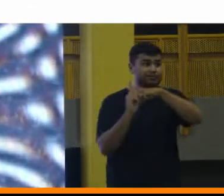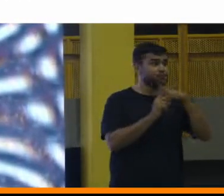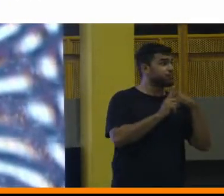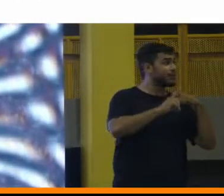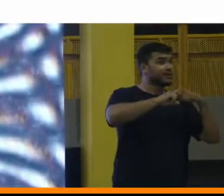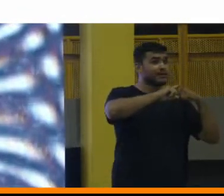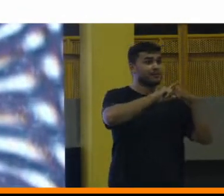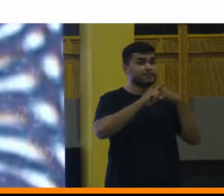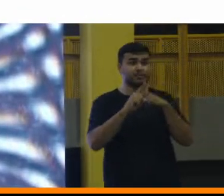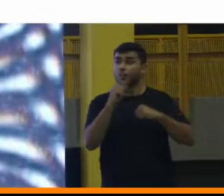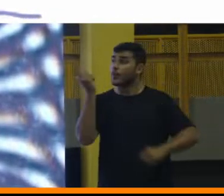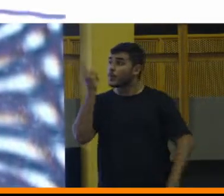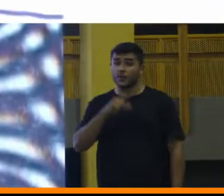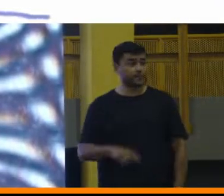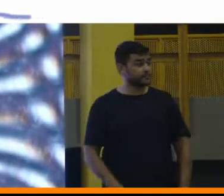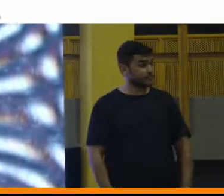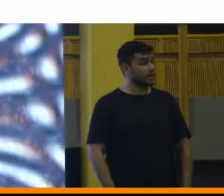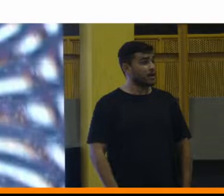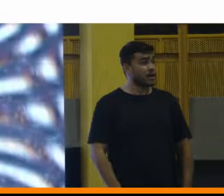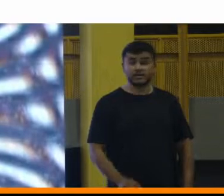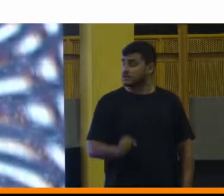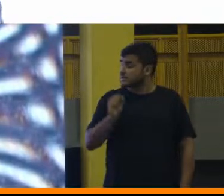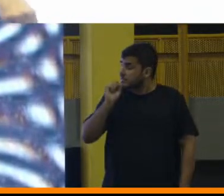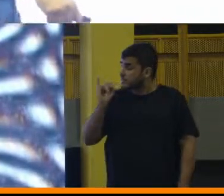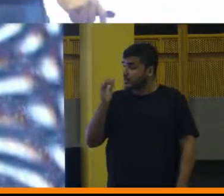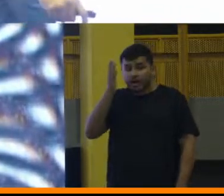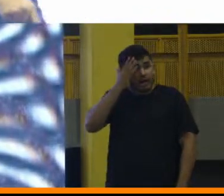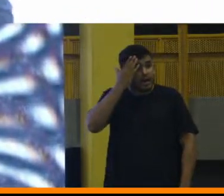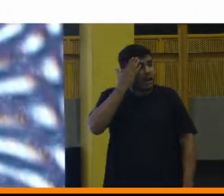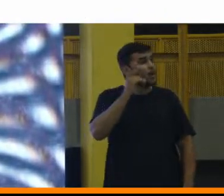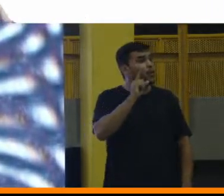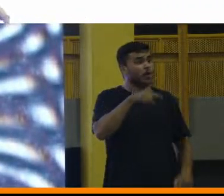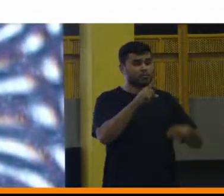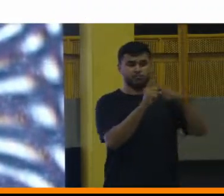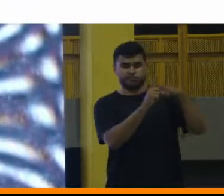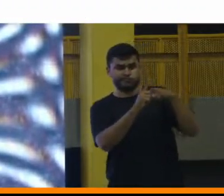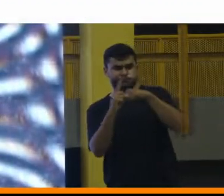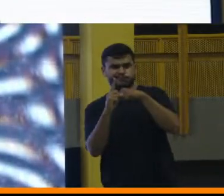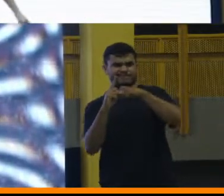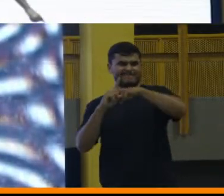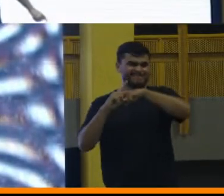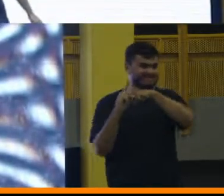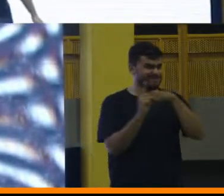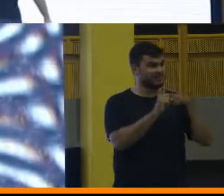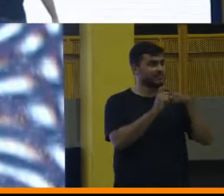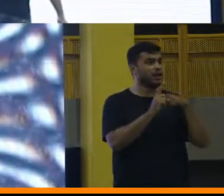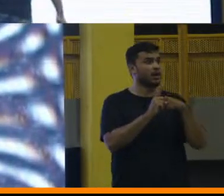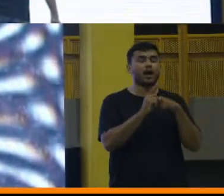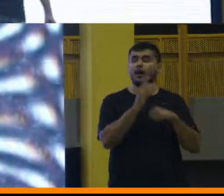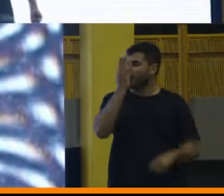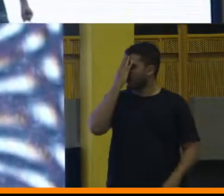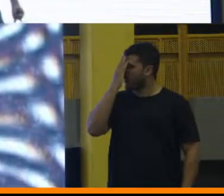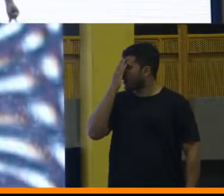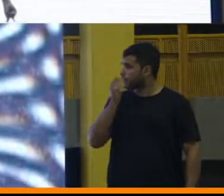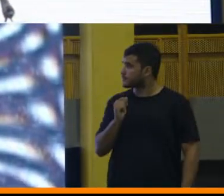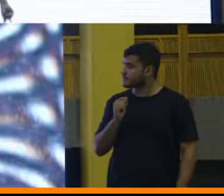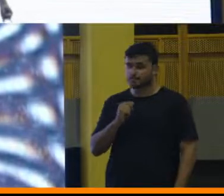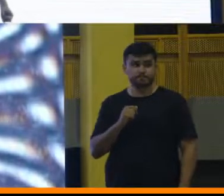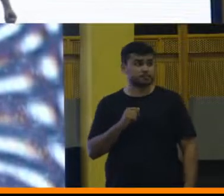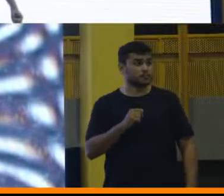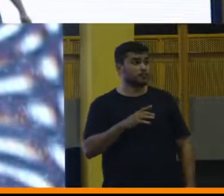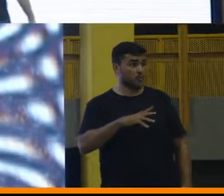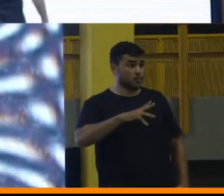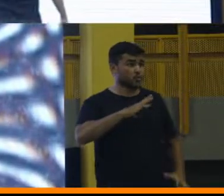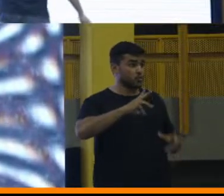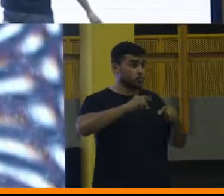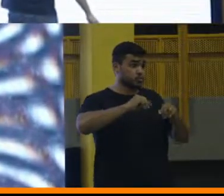para cá. E na hora que você for ver as forças em você, você empurrou o chão para a esquerda, o